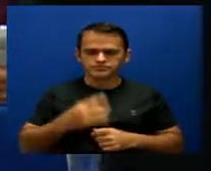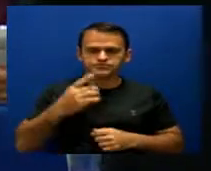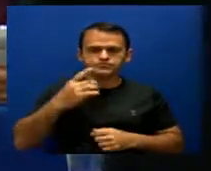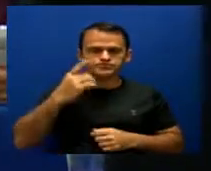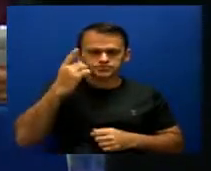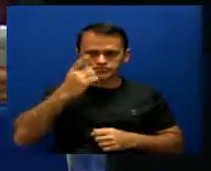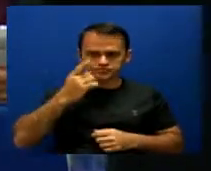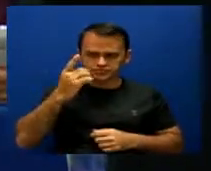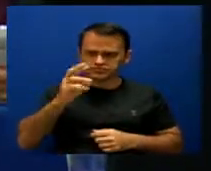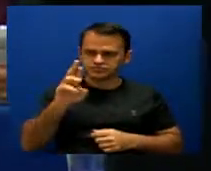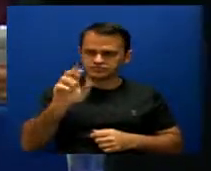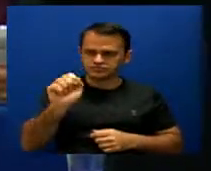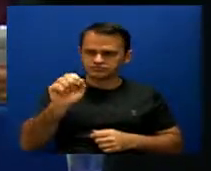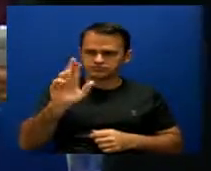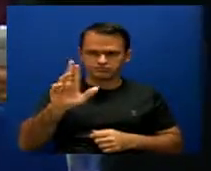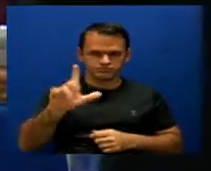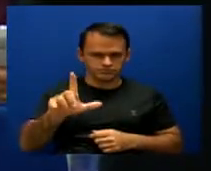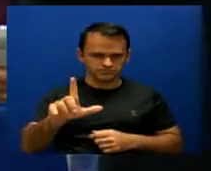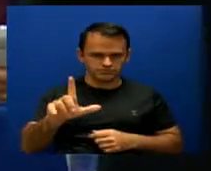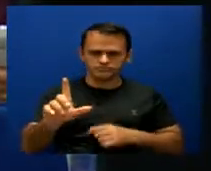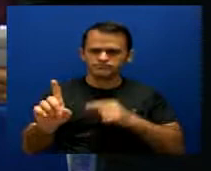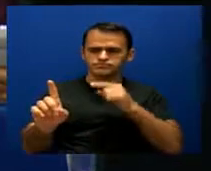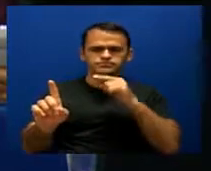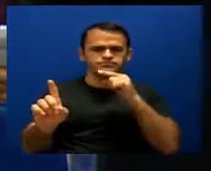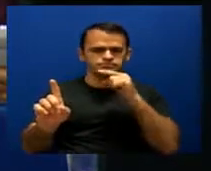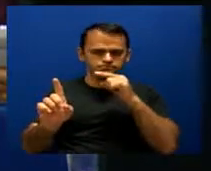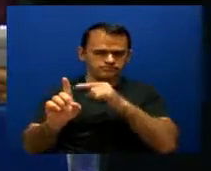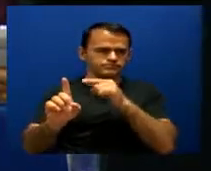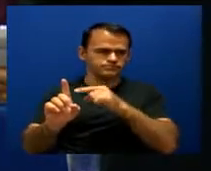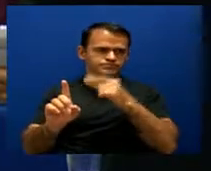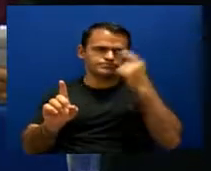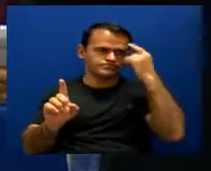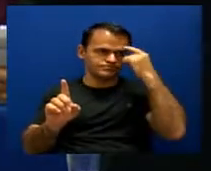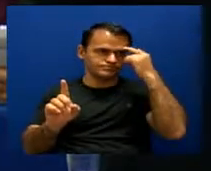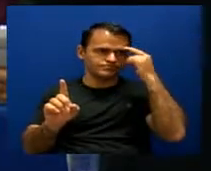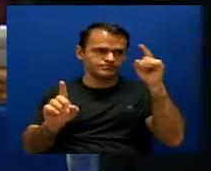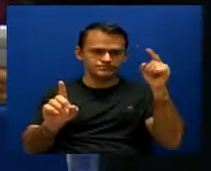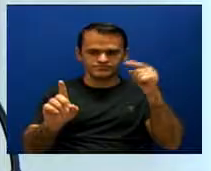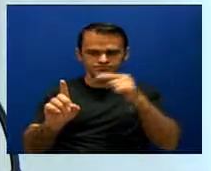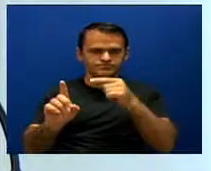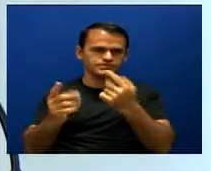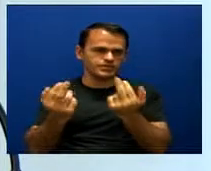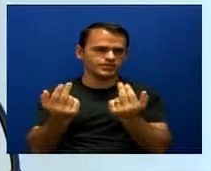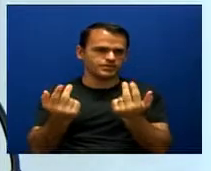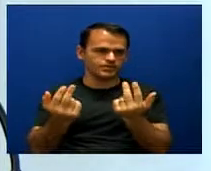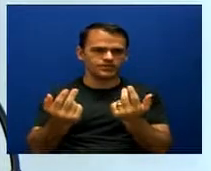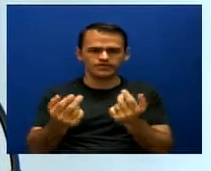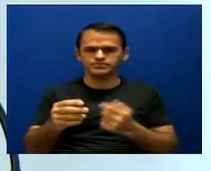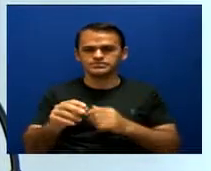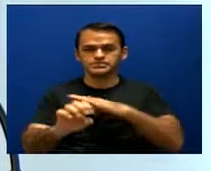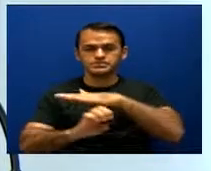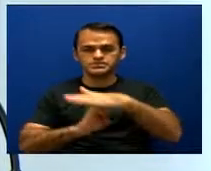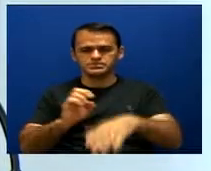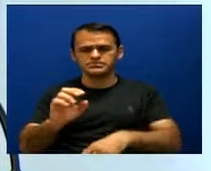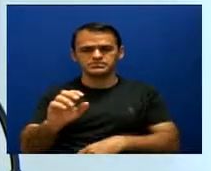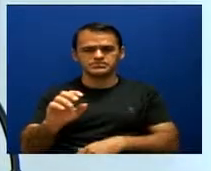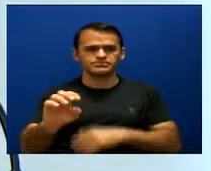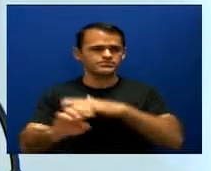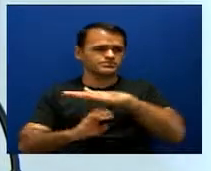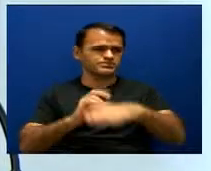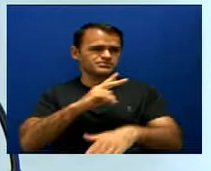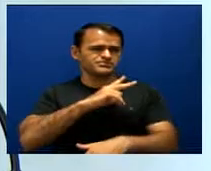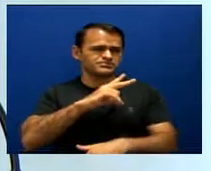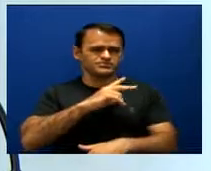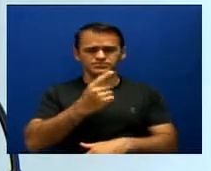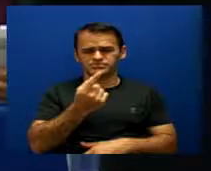Raul Marcelo, que é com relação às terceirizações, que Sim. nós vemos com um grande prejuízo para a população e Sim. setor